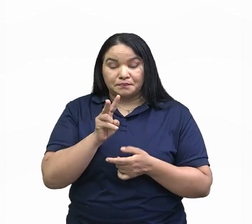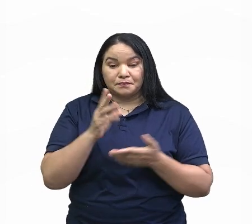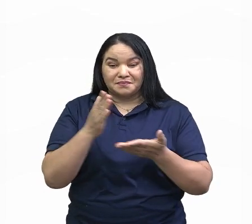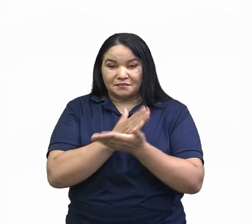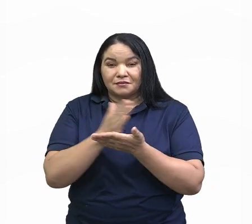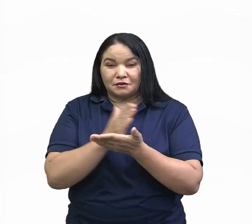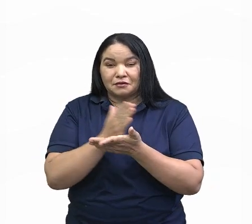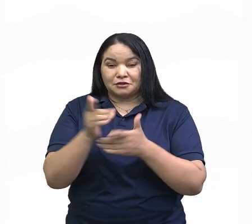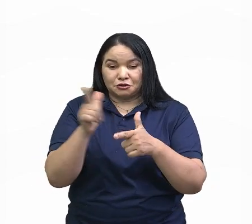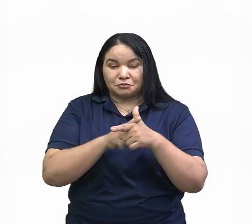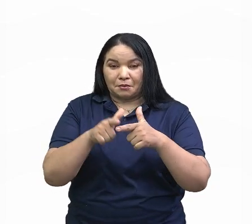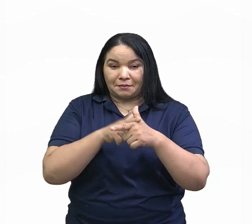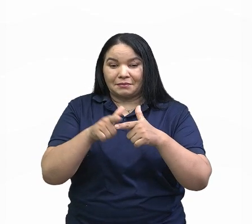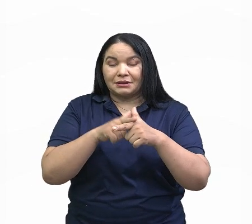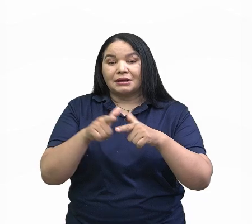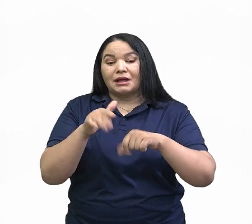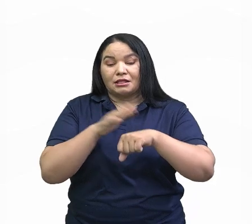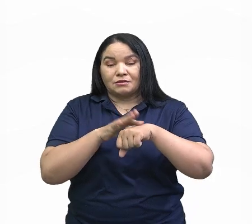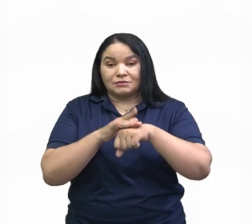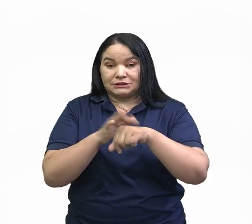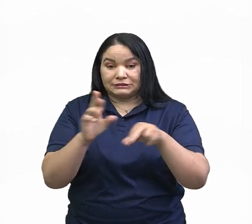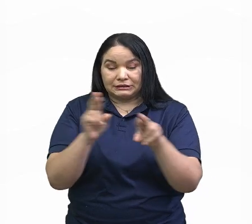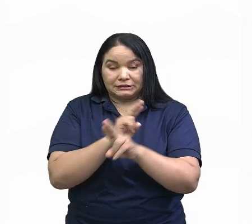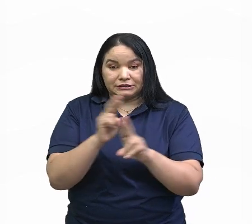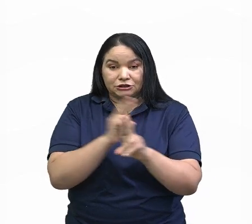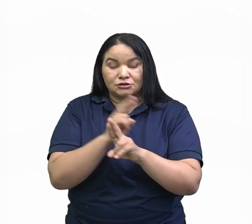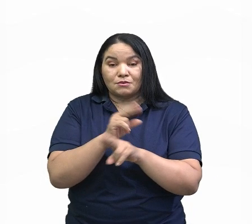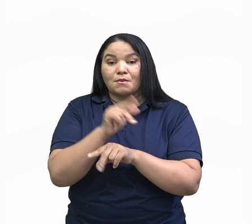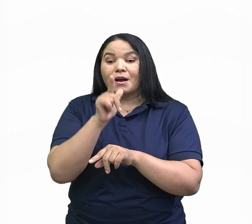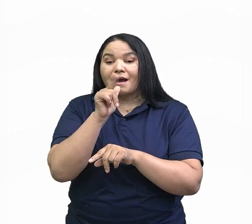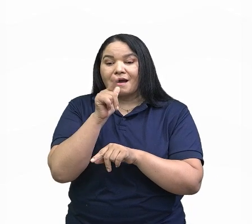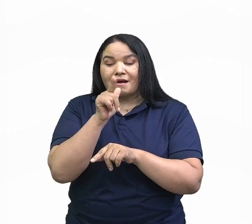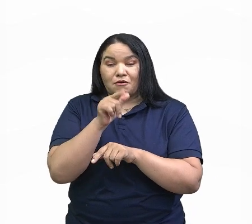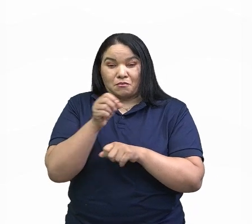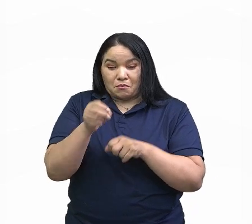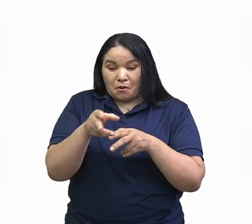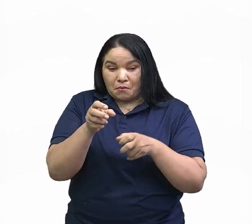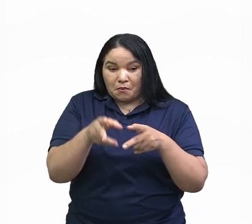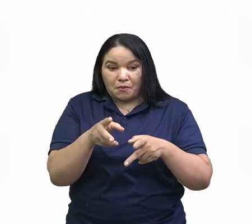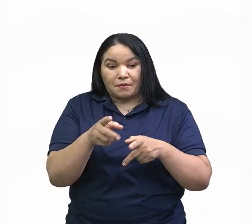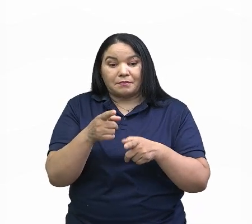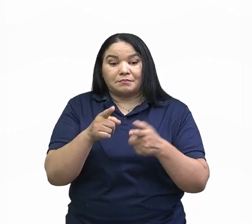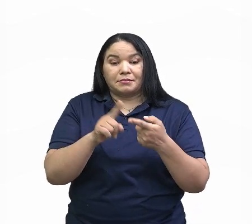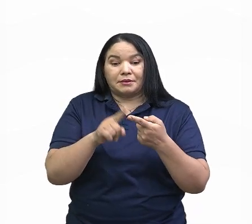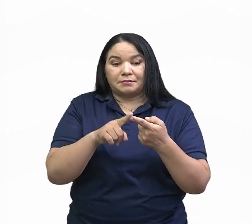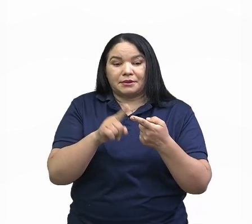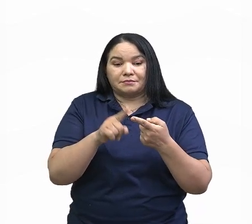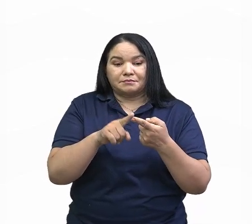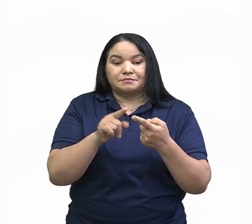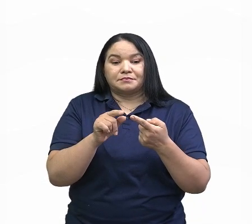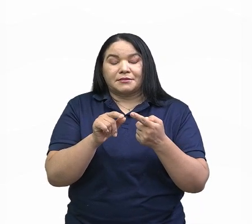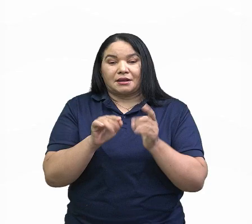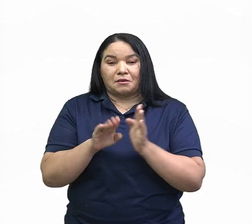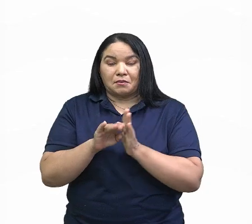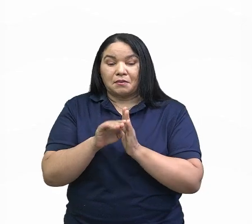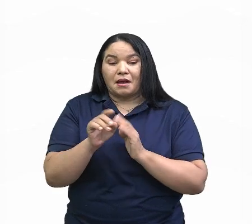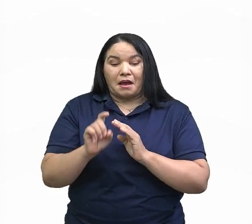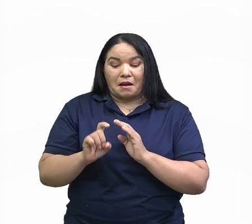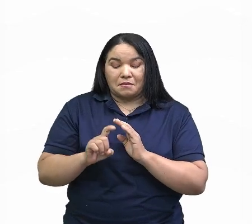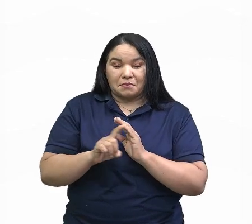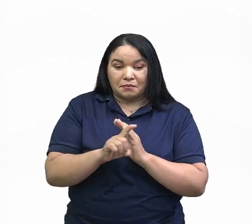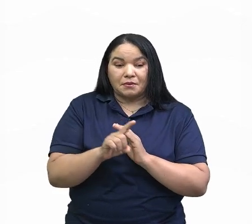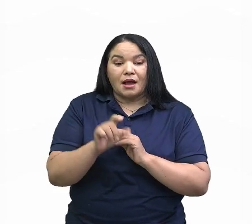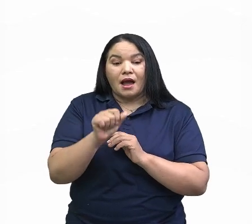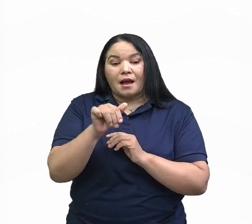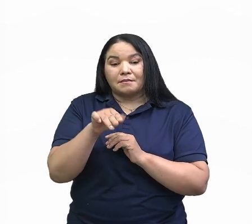né? Algumas dessas doenças ali que estão relacionadas com a água contaminada. A primeira que a gente observa é a amebíase. Olha